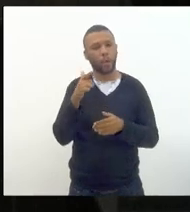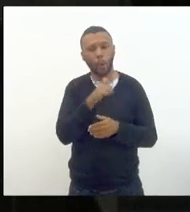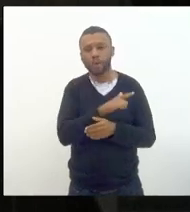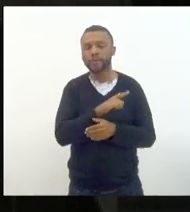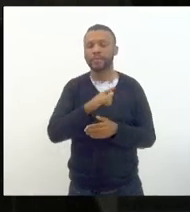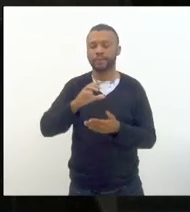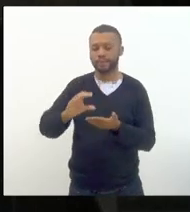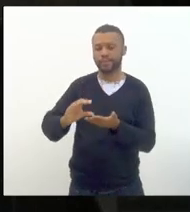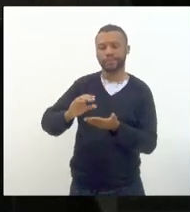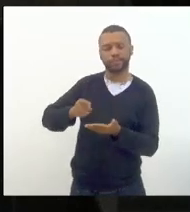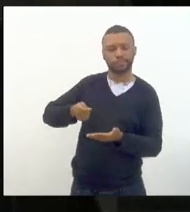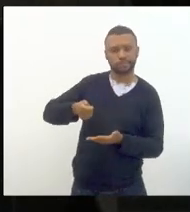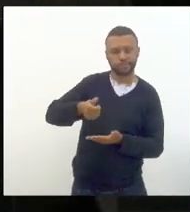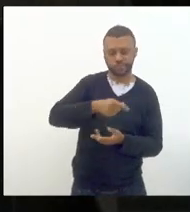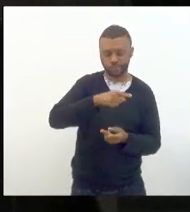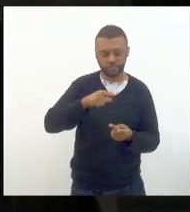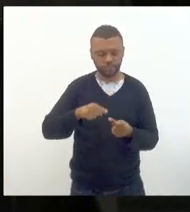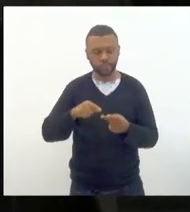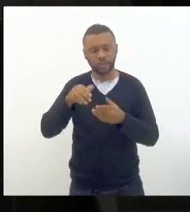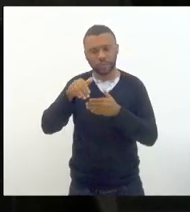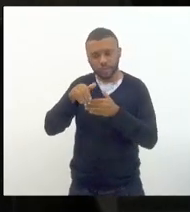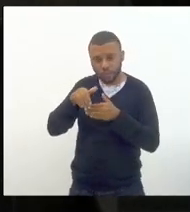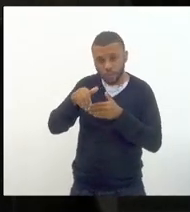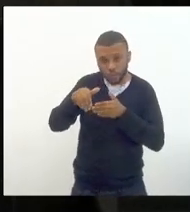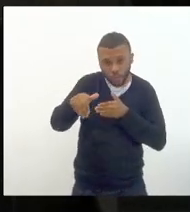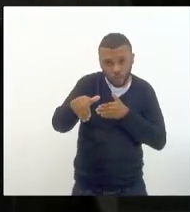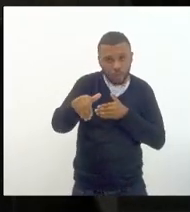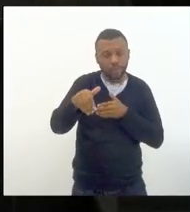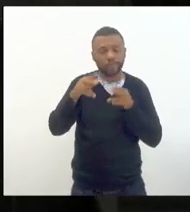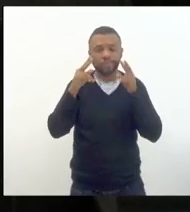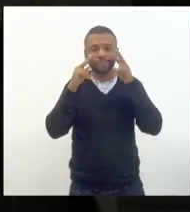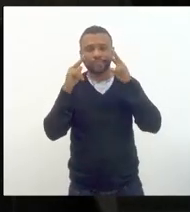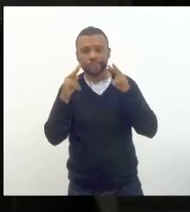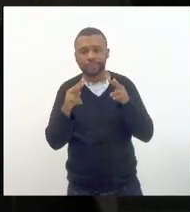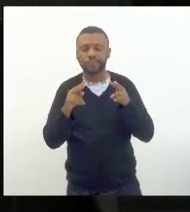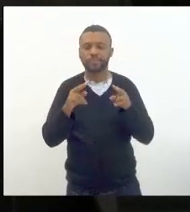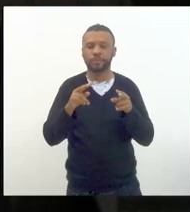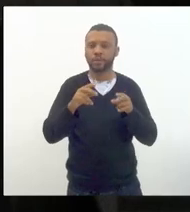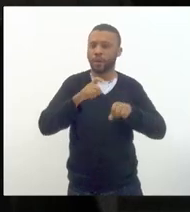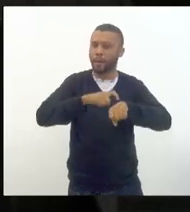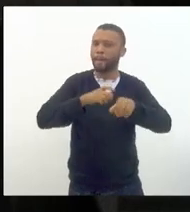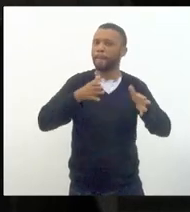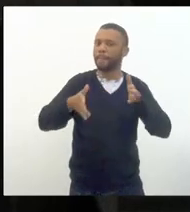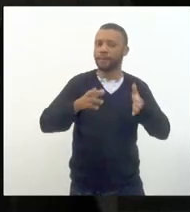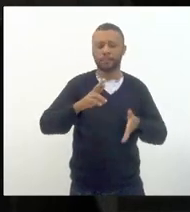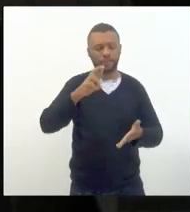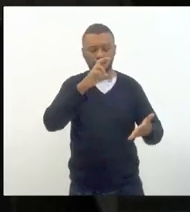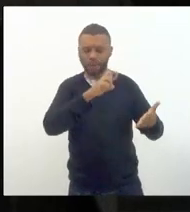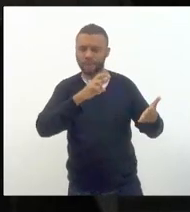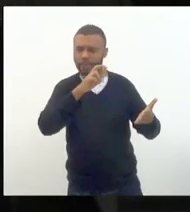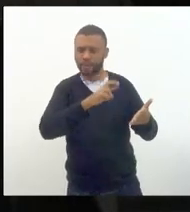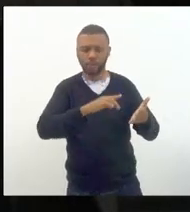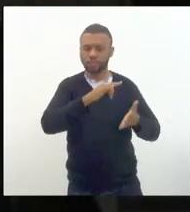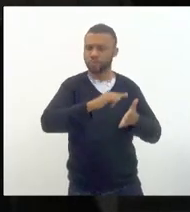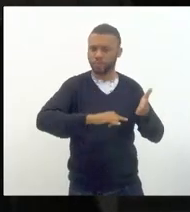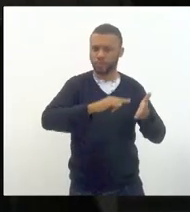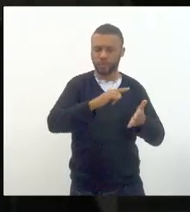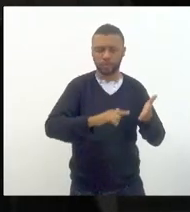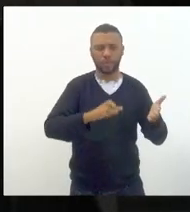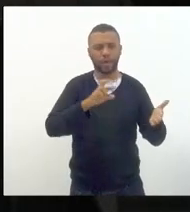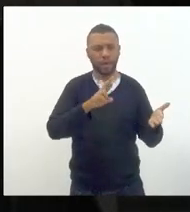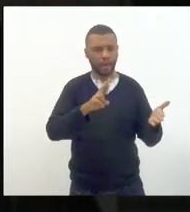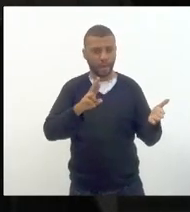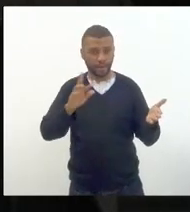adicionais no Médio prazo levando encontro para o período de revisão do regime do plano de redação oficial do estado fazer